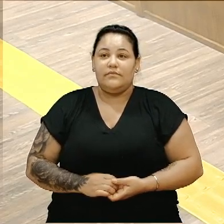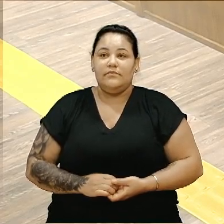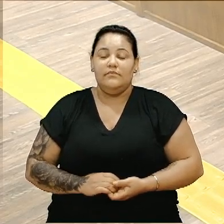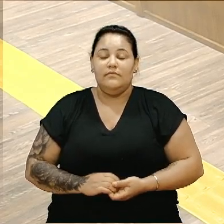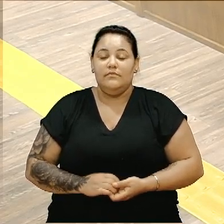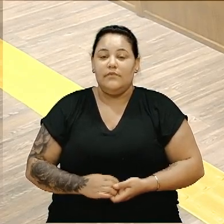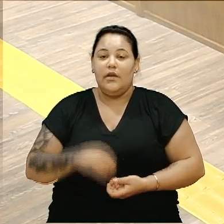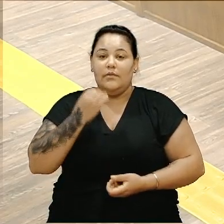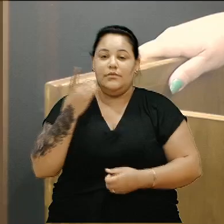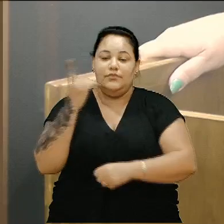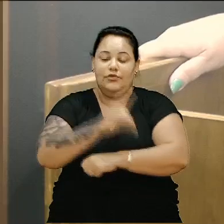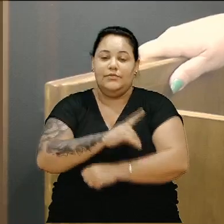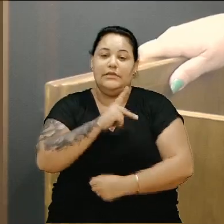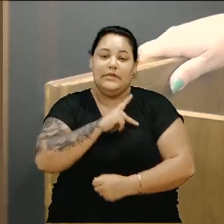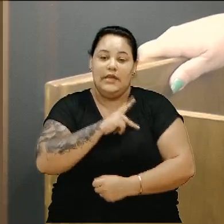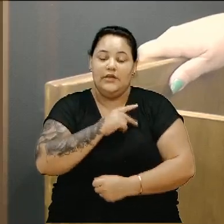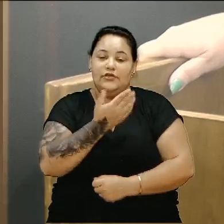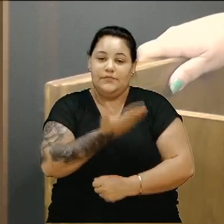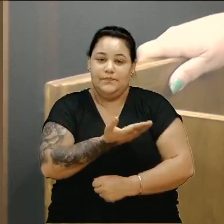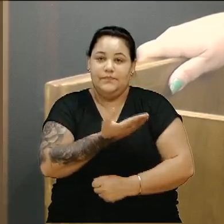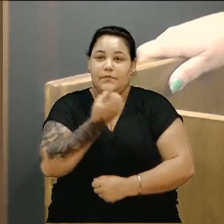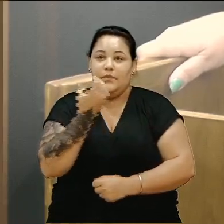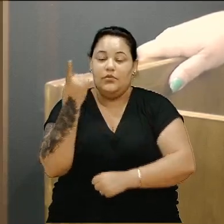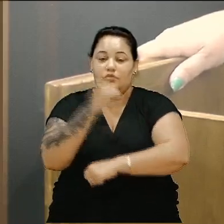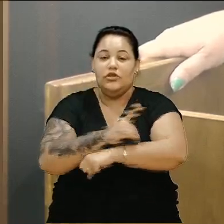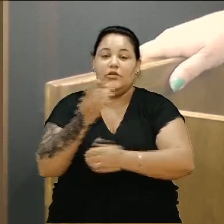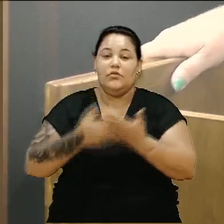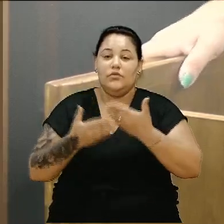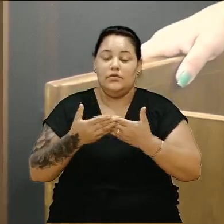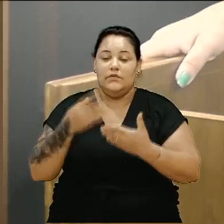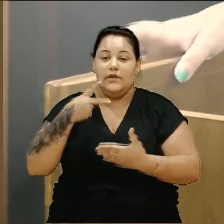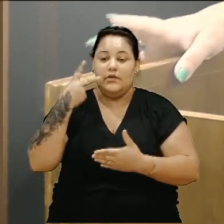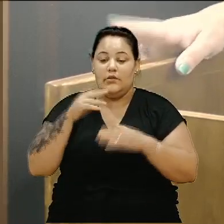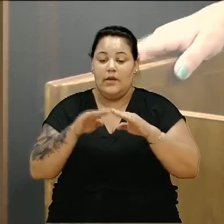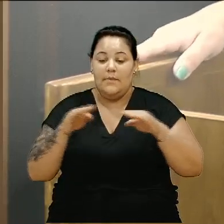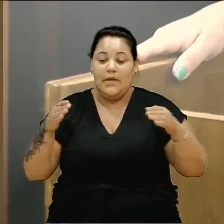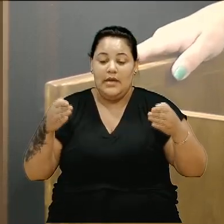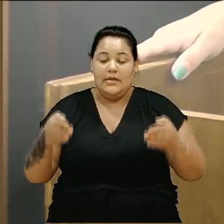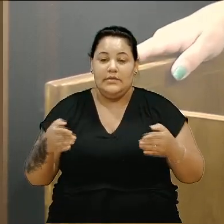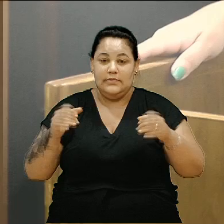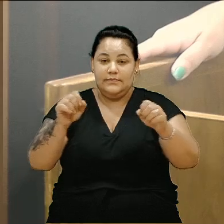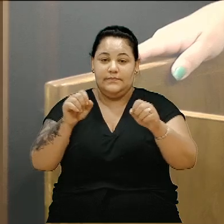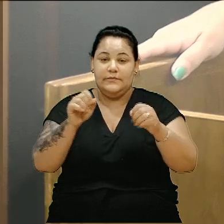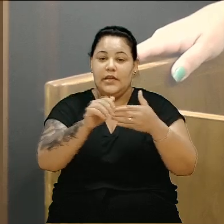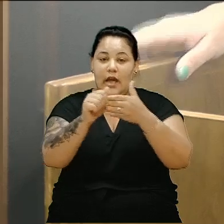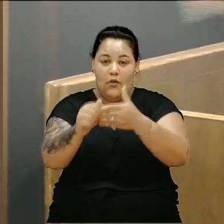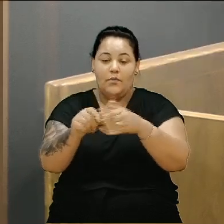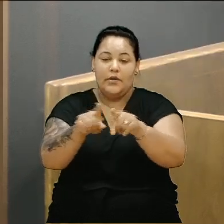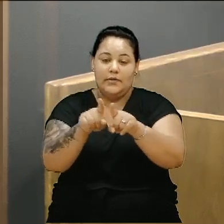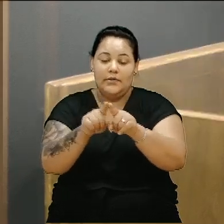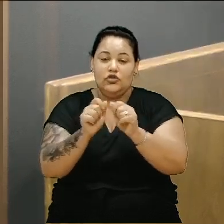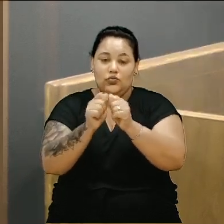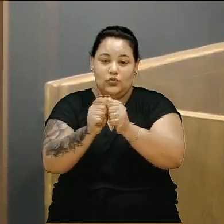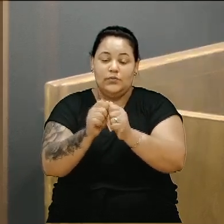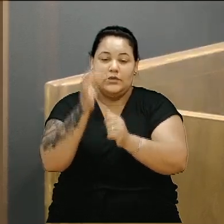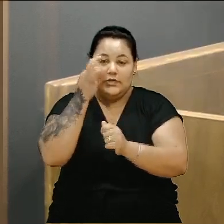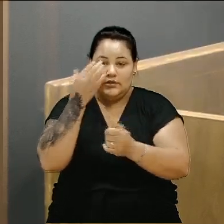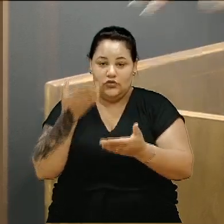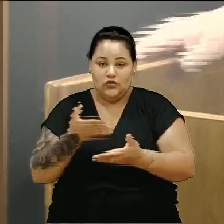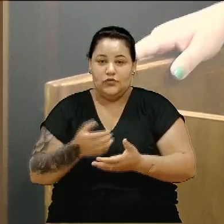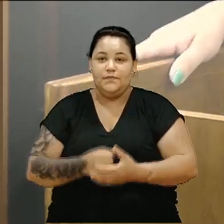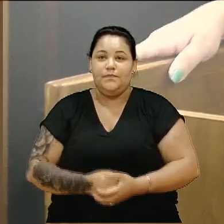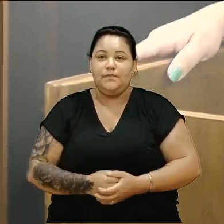Bom dia, senhor presidente. Bom dia aos vereadores da mesa, aos vereadores que nos acompanham aqui. Bom